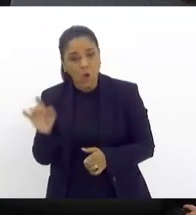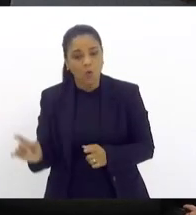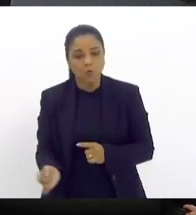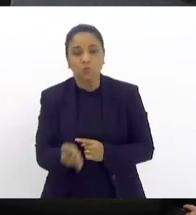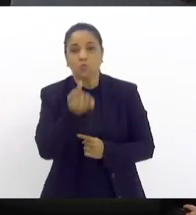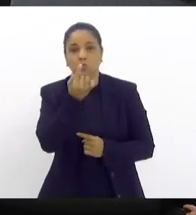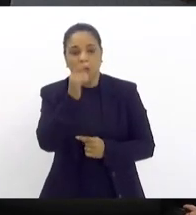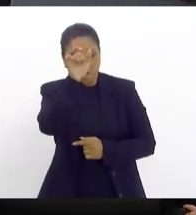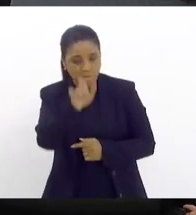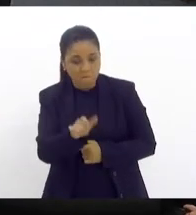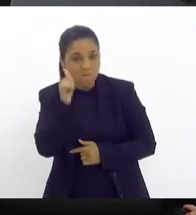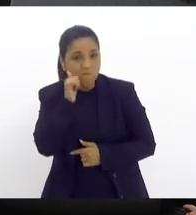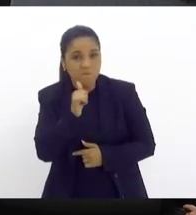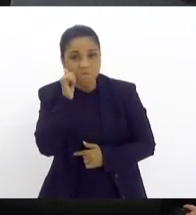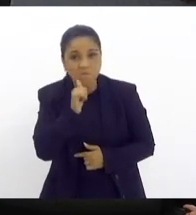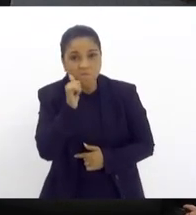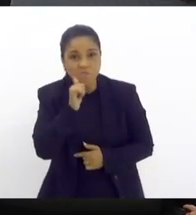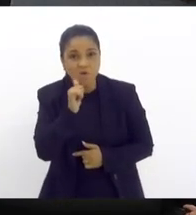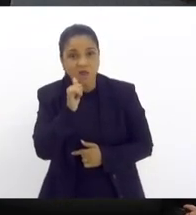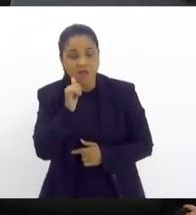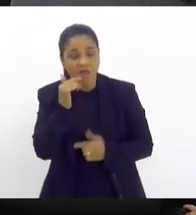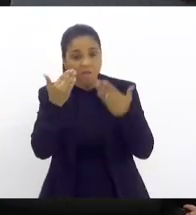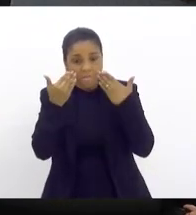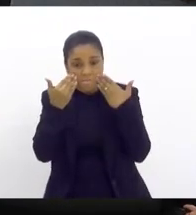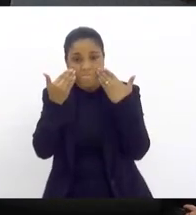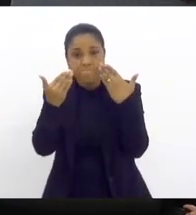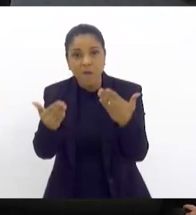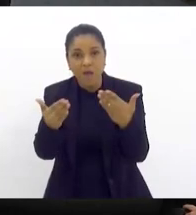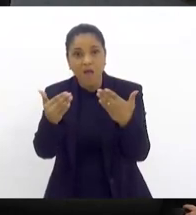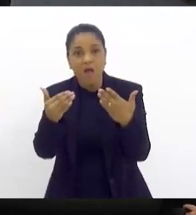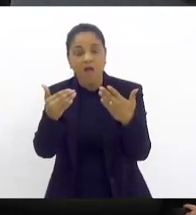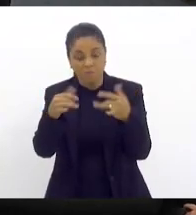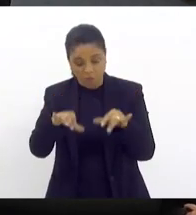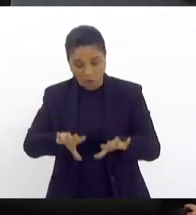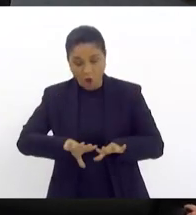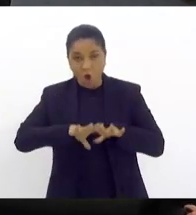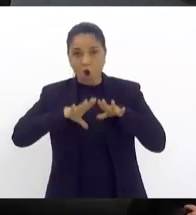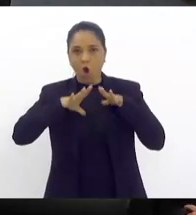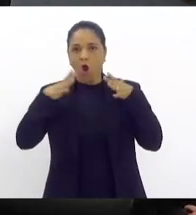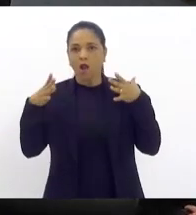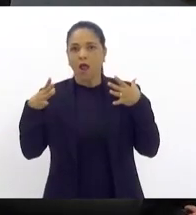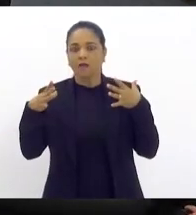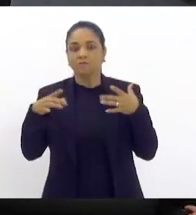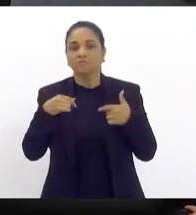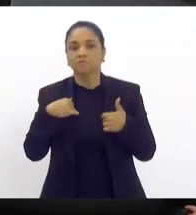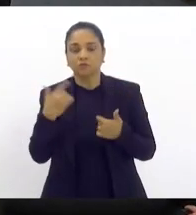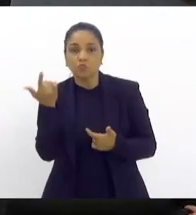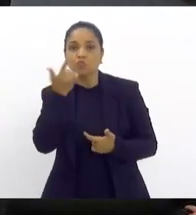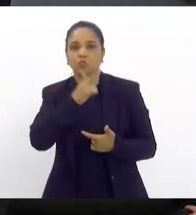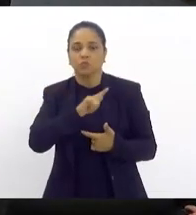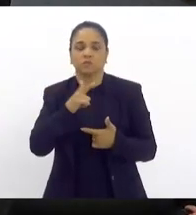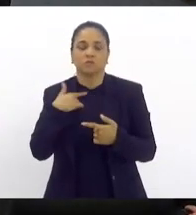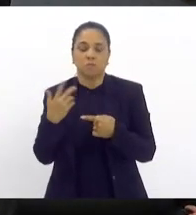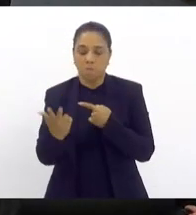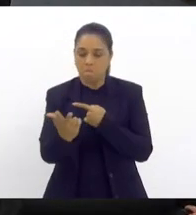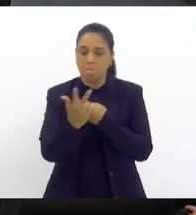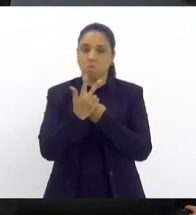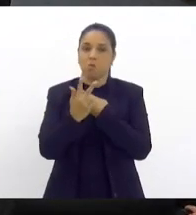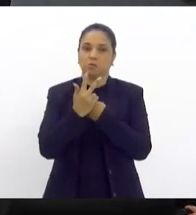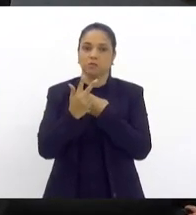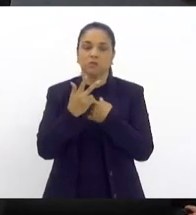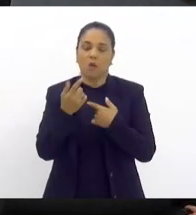a público com a coragem porque ela se sentiu em volta de uma rede de proteção e conseguiu ter coragem suficiente para